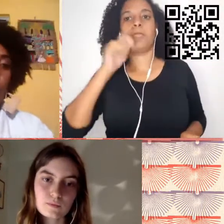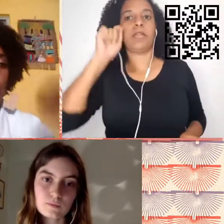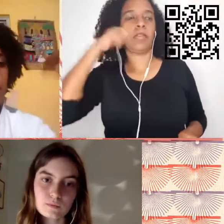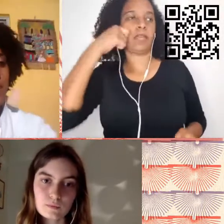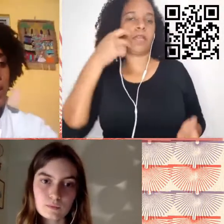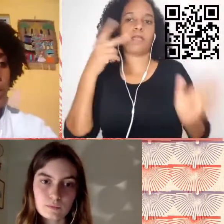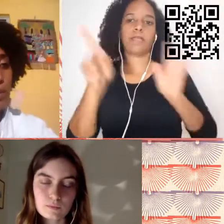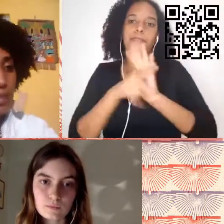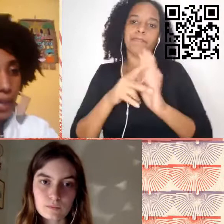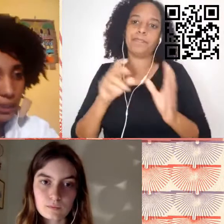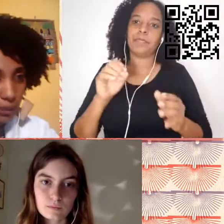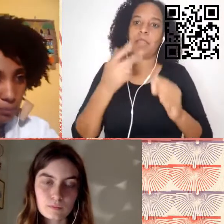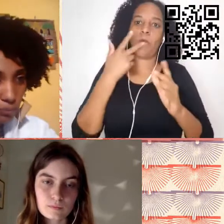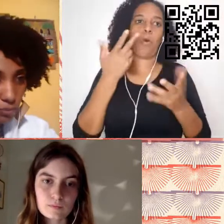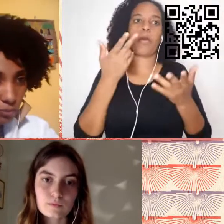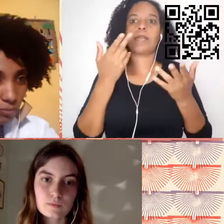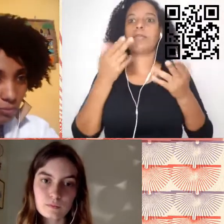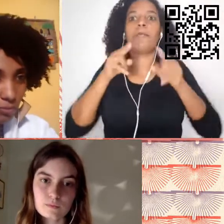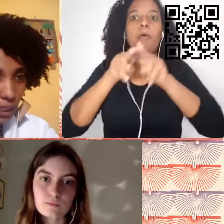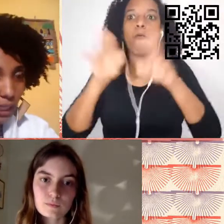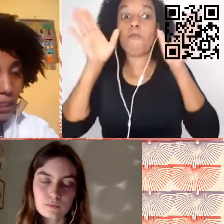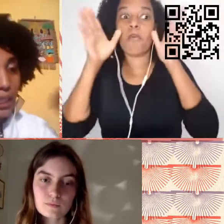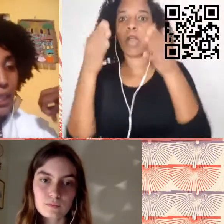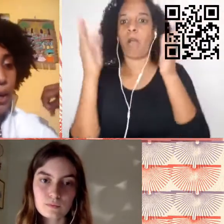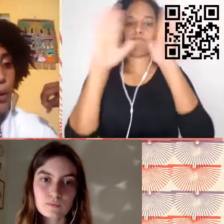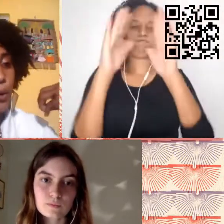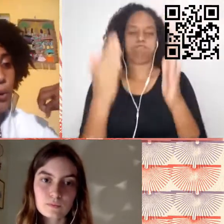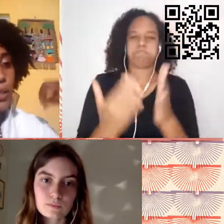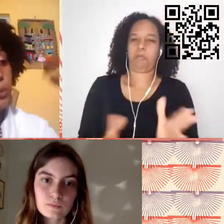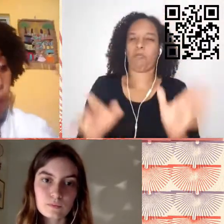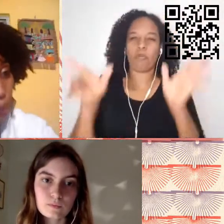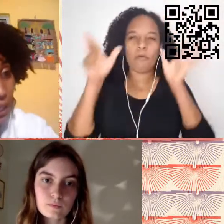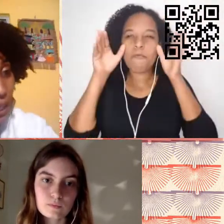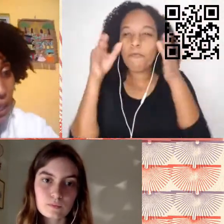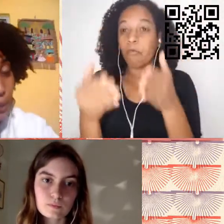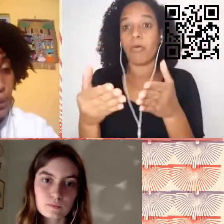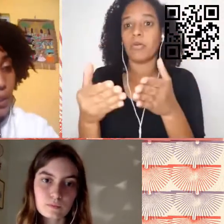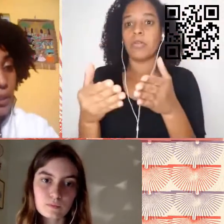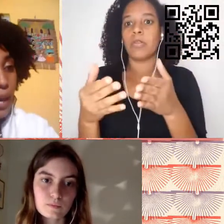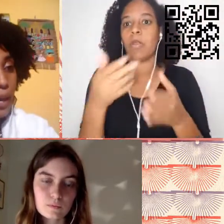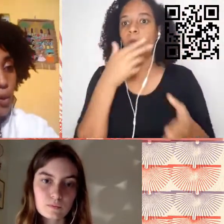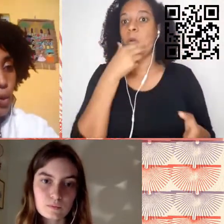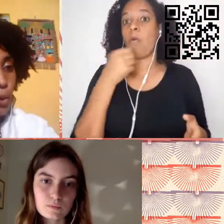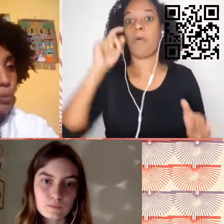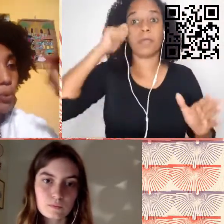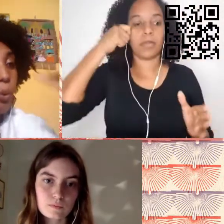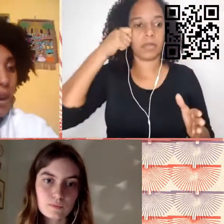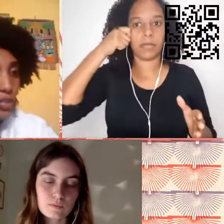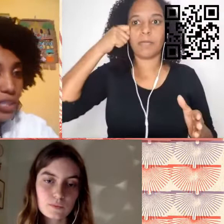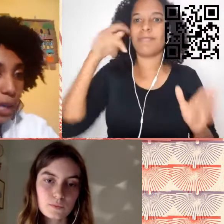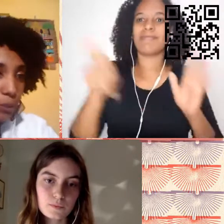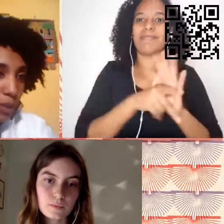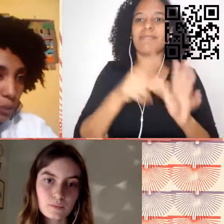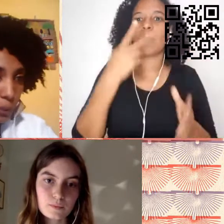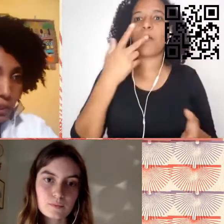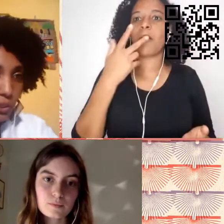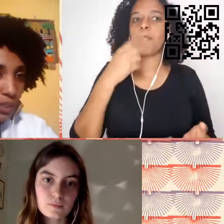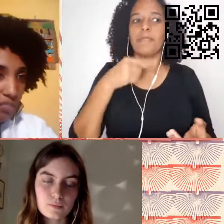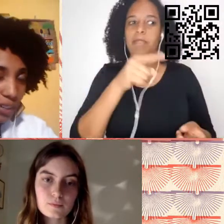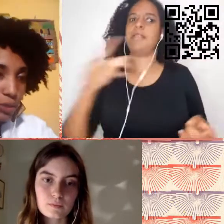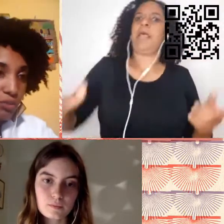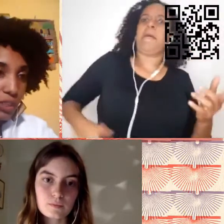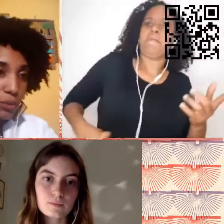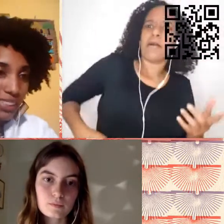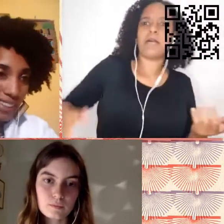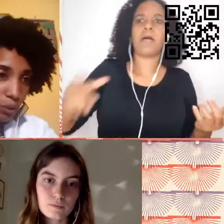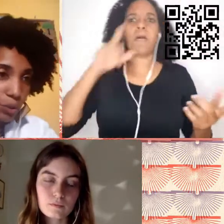ou hipersexualizada, né, e o homem negro... como o marginal, não é à toa que a gente